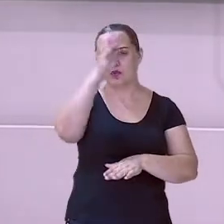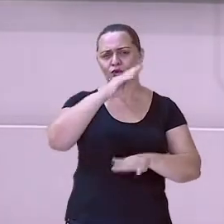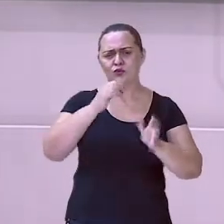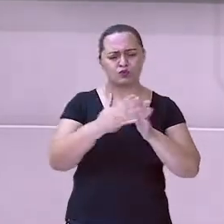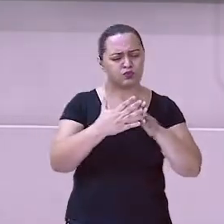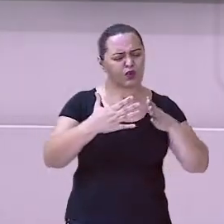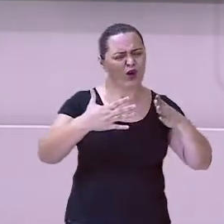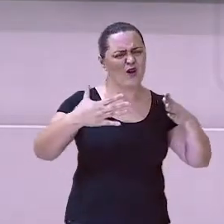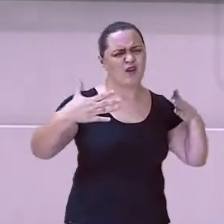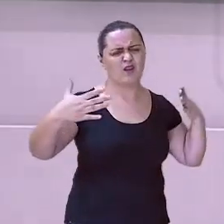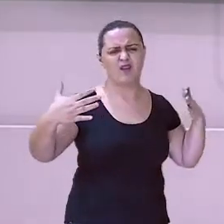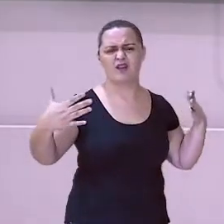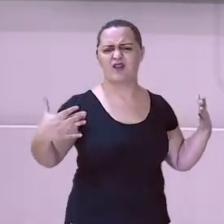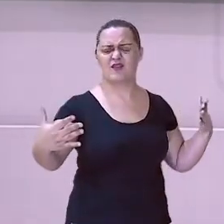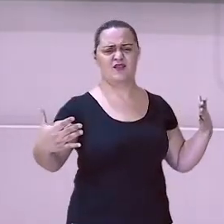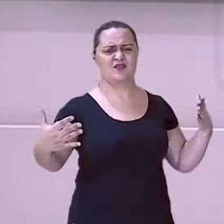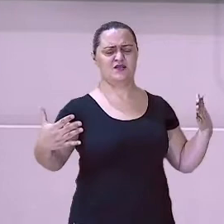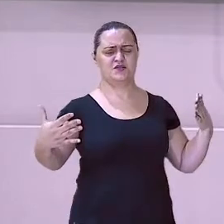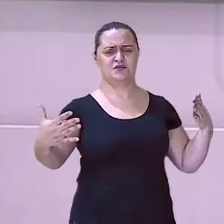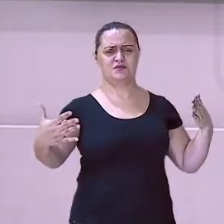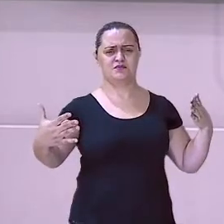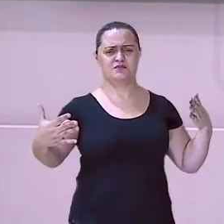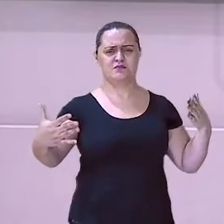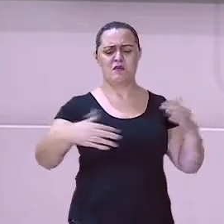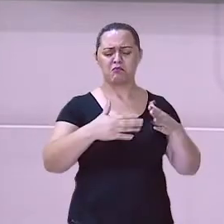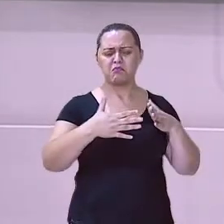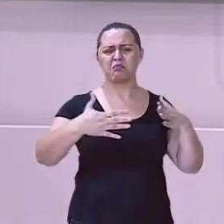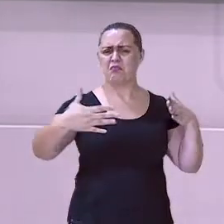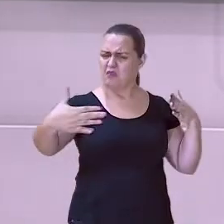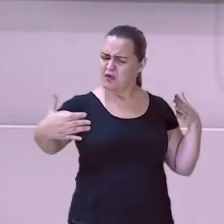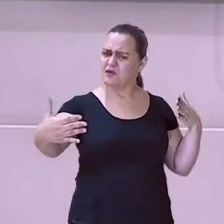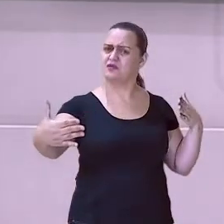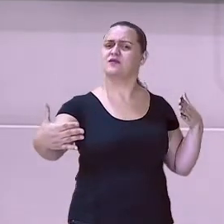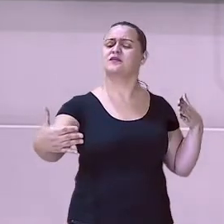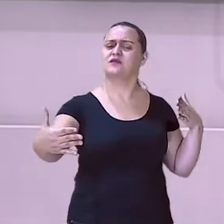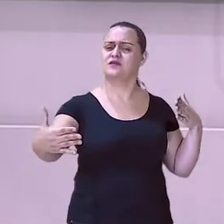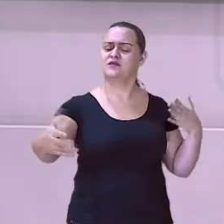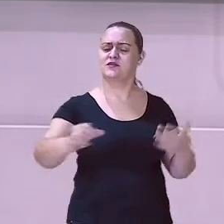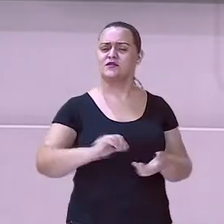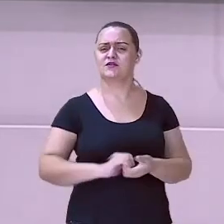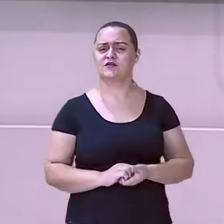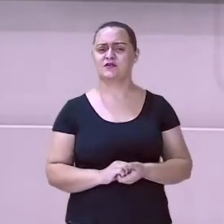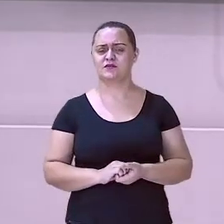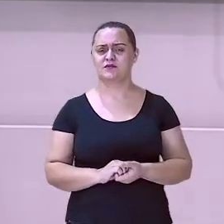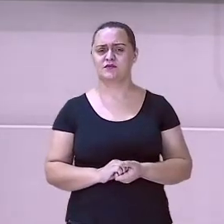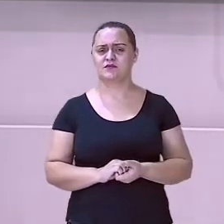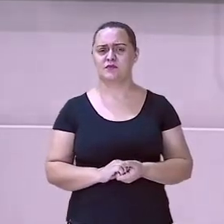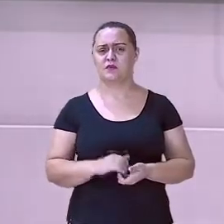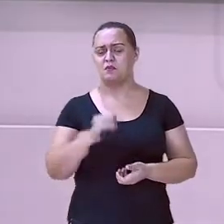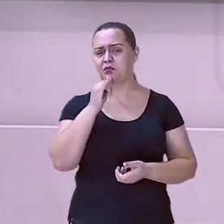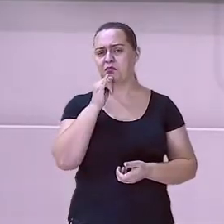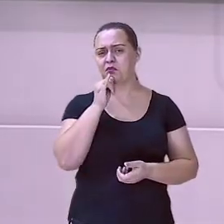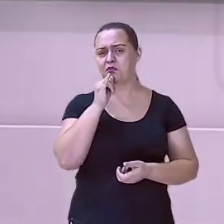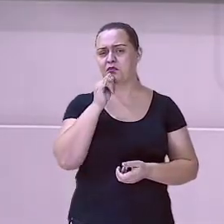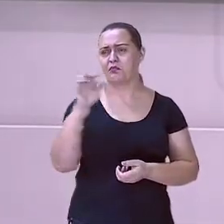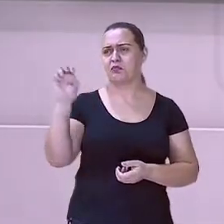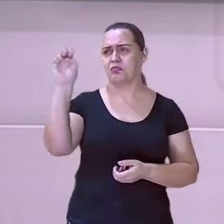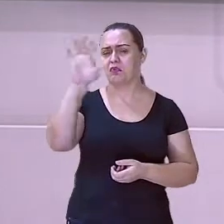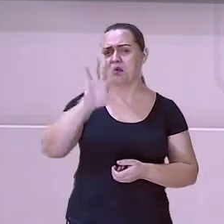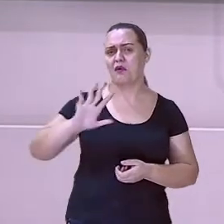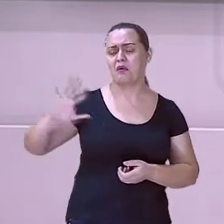8.500.000 quilômetros quadrados. Isso é muita terra. A Europa inteira tem 10,5 milhões.